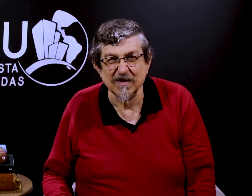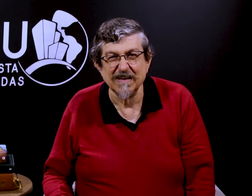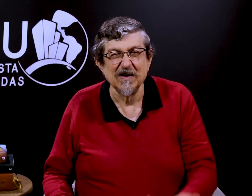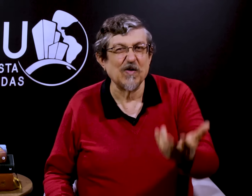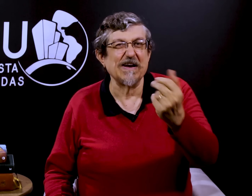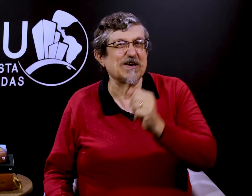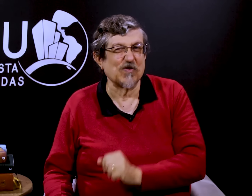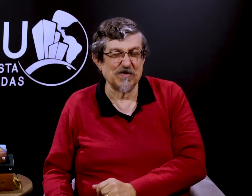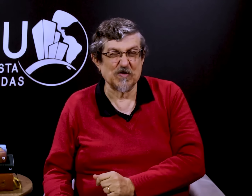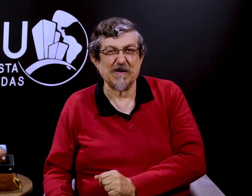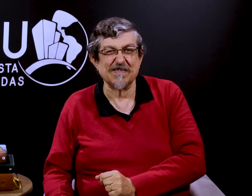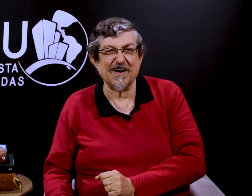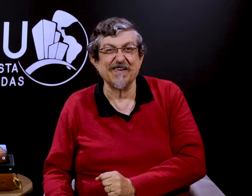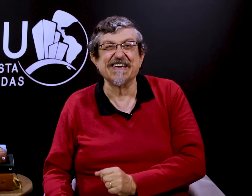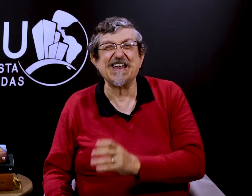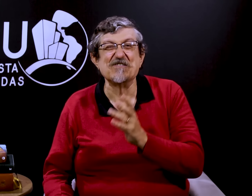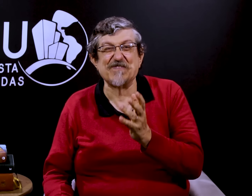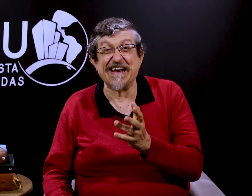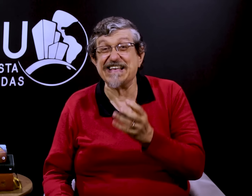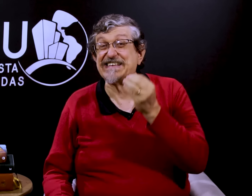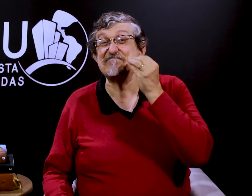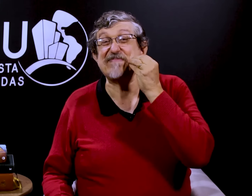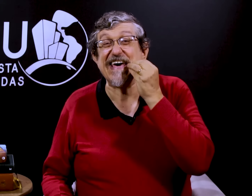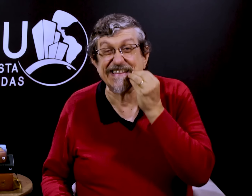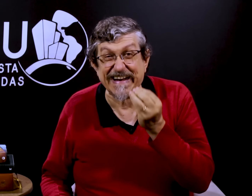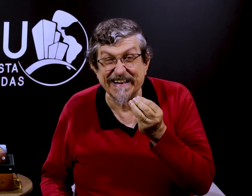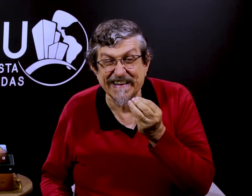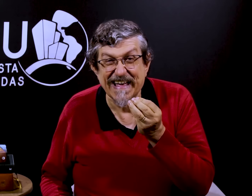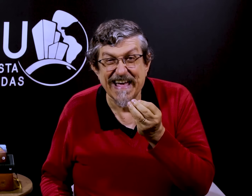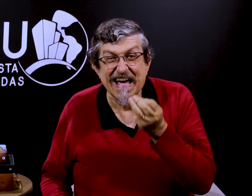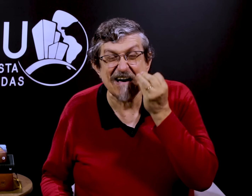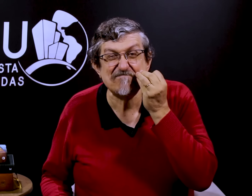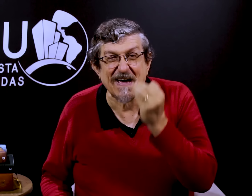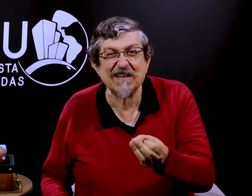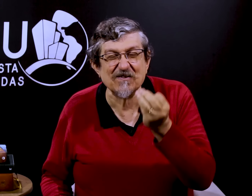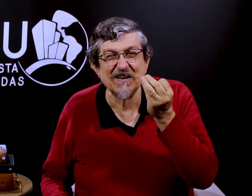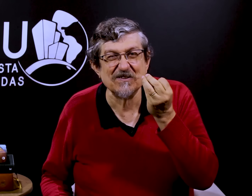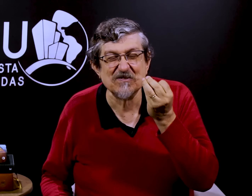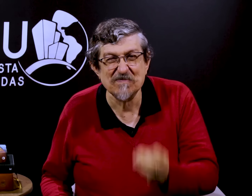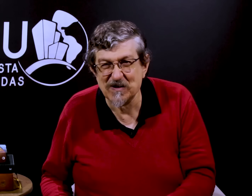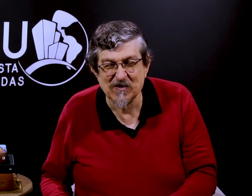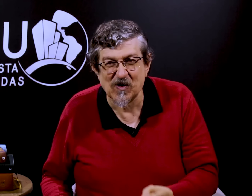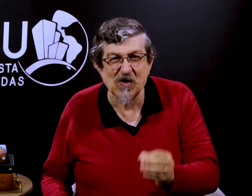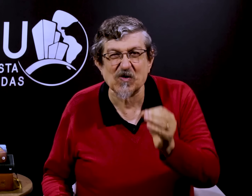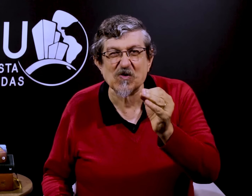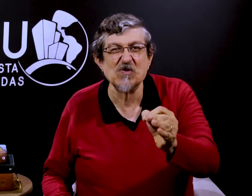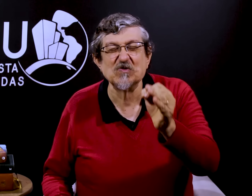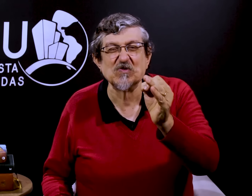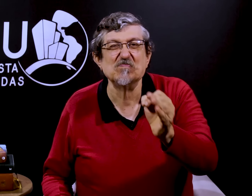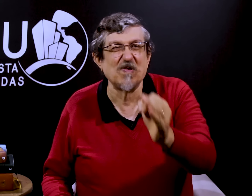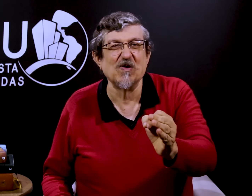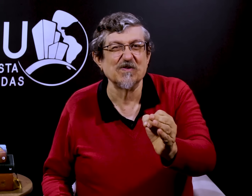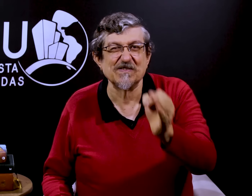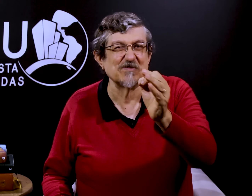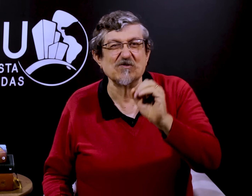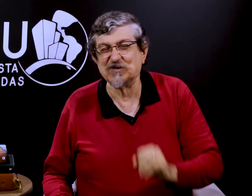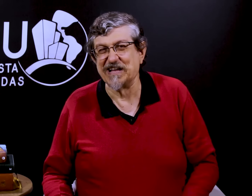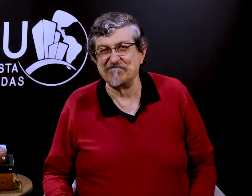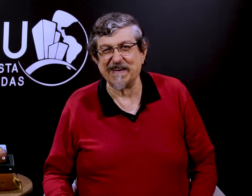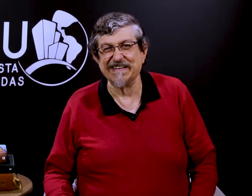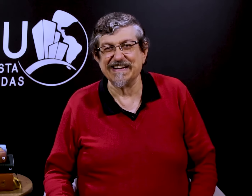Deus? Olha que coisa especial, ele oferece a pedra. A pedra onde ele dormiu. Ô, culto bom